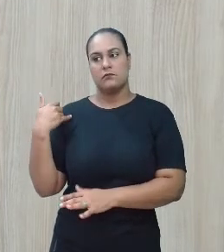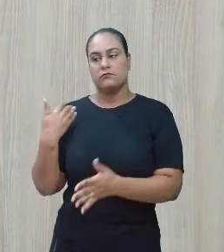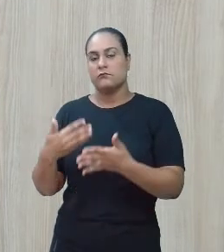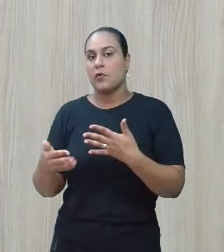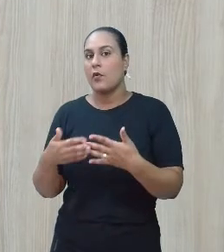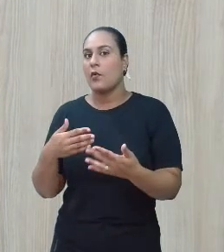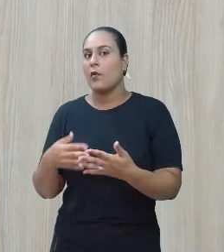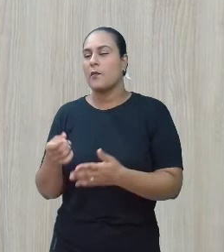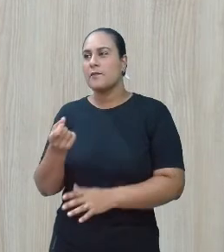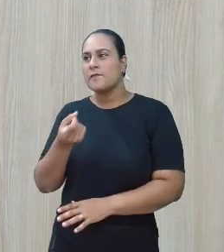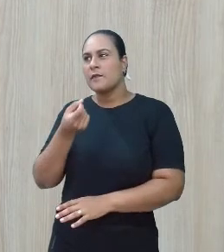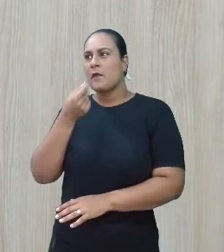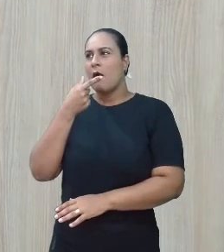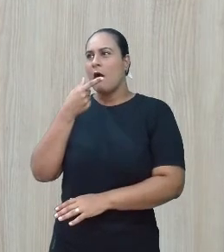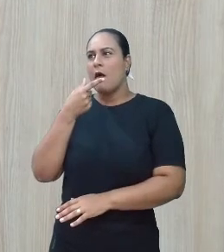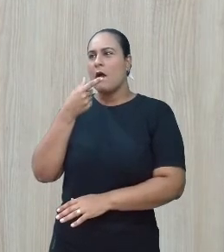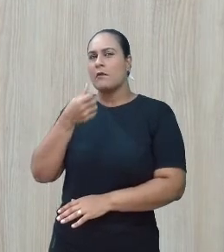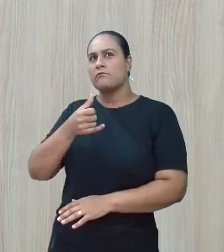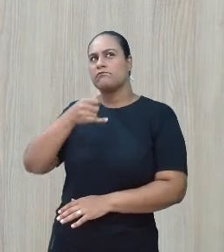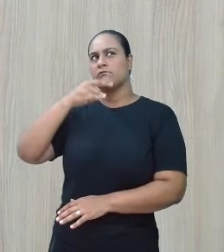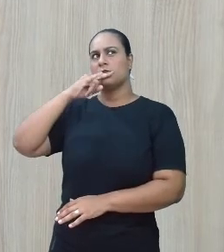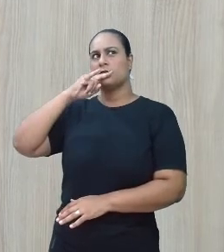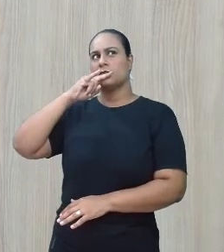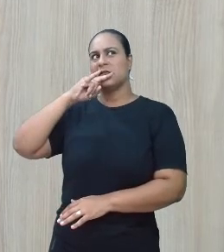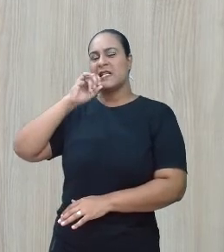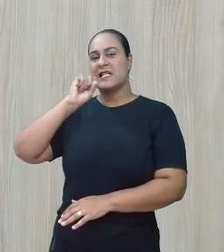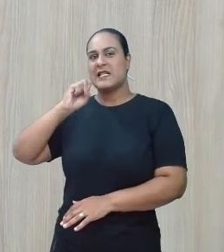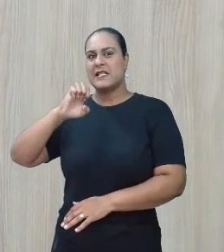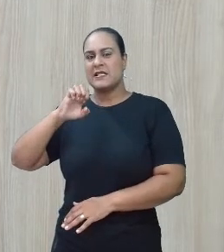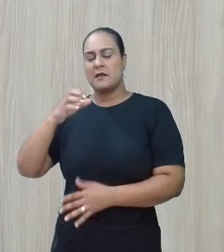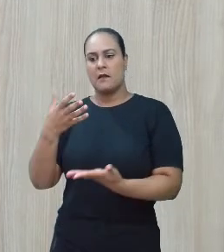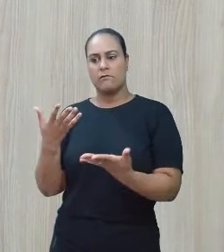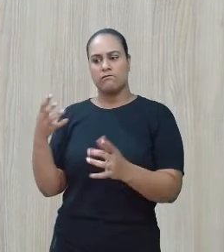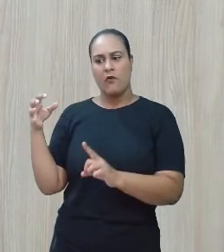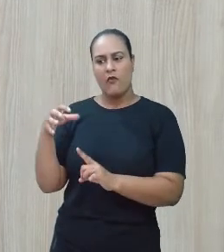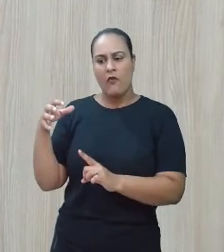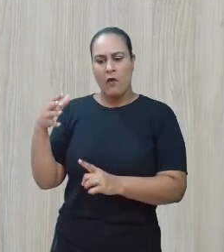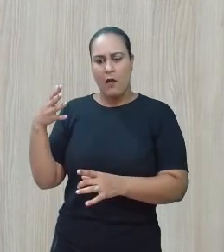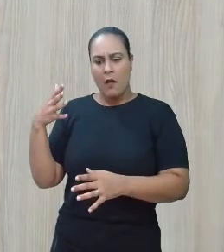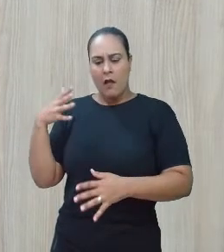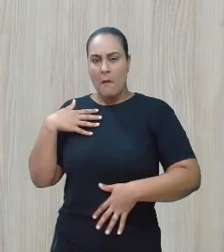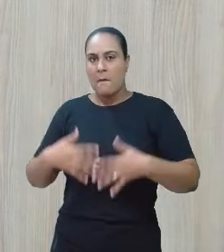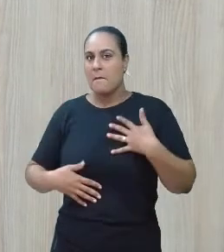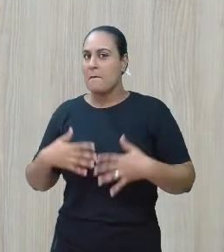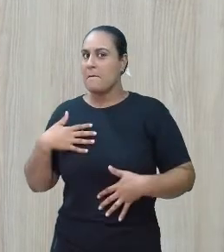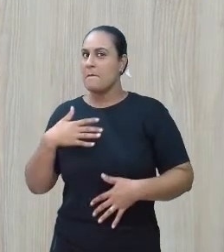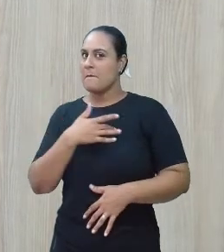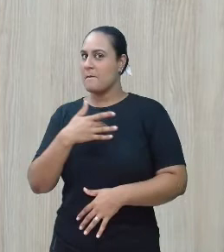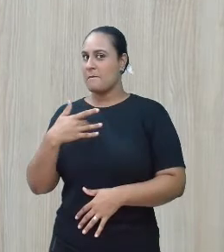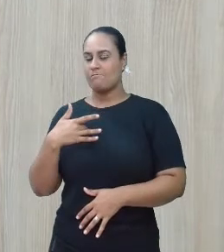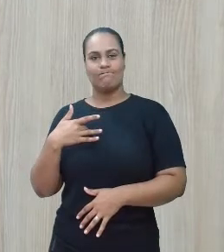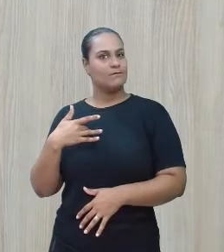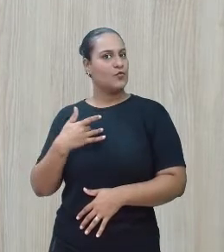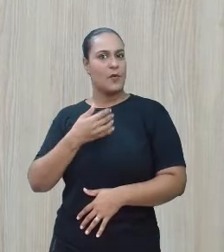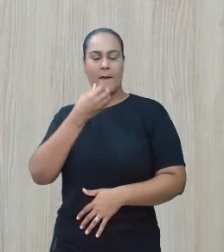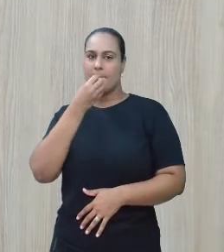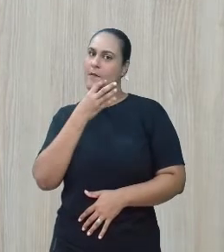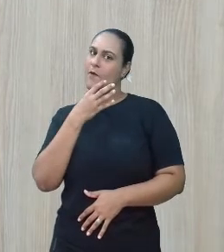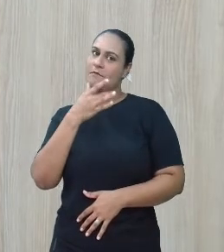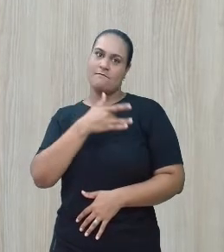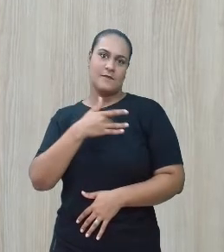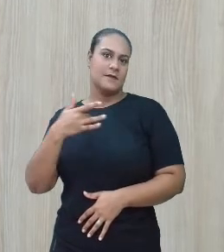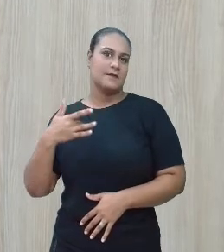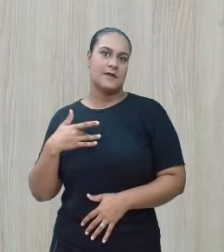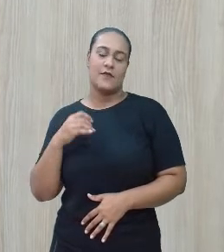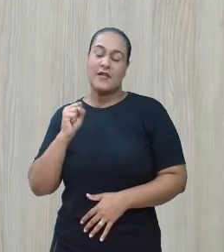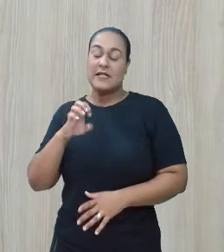e altere o funcionamento do nosso organismo é considerado uma droga. Então, não vai ser bom para a nossa saúde, se está